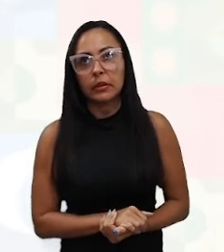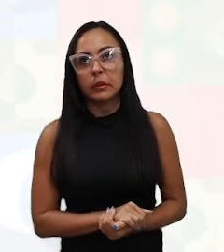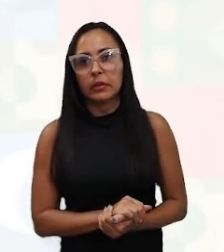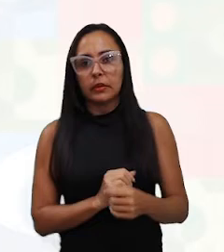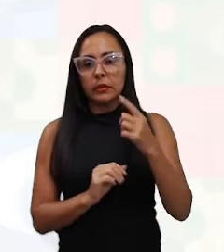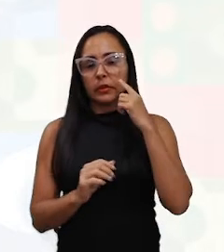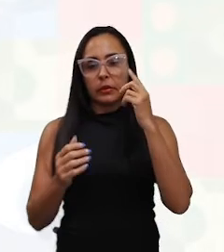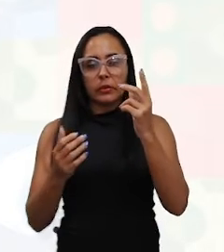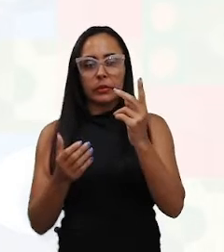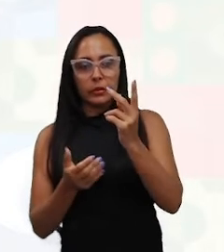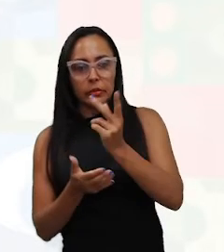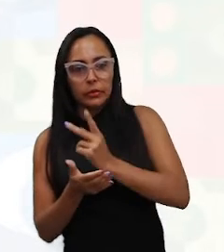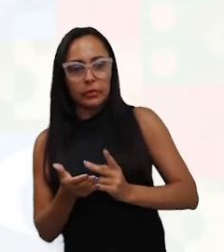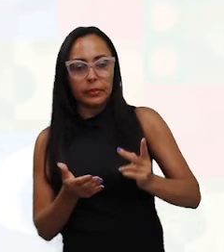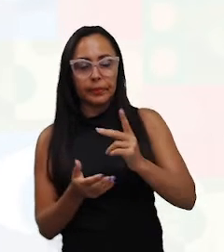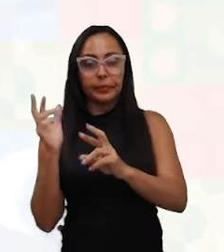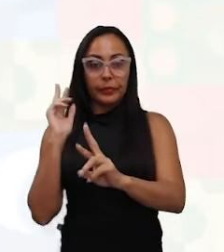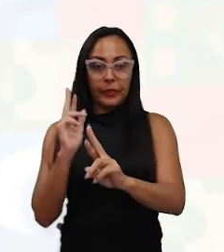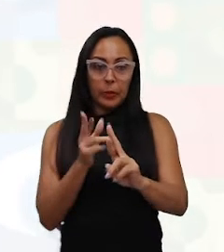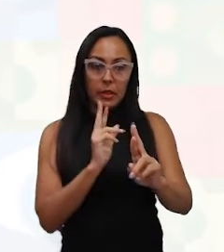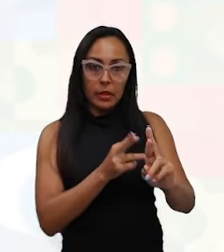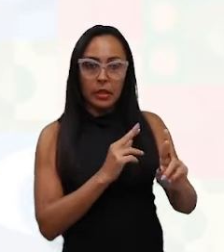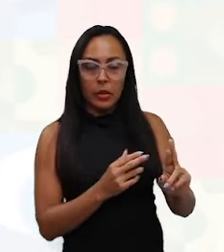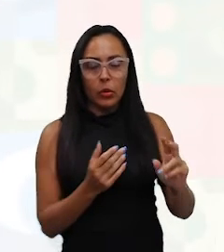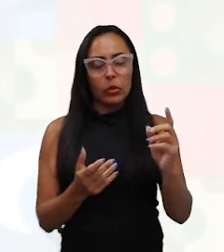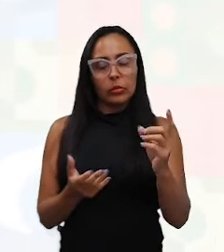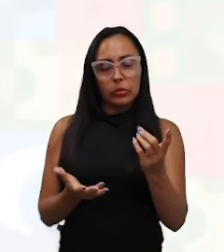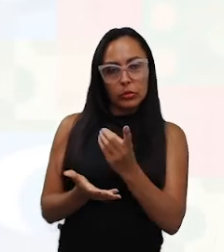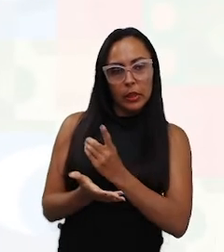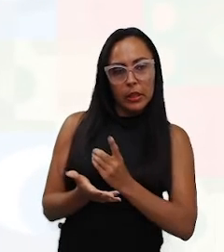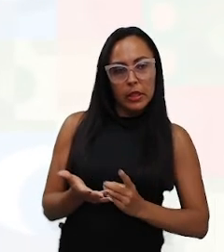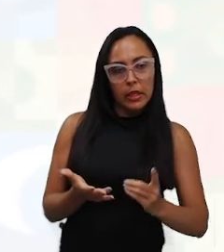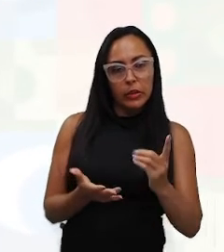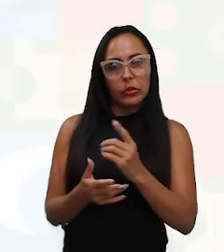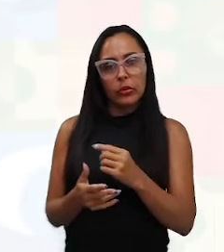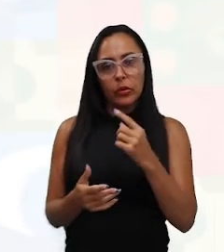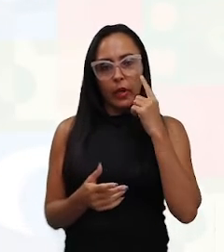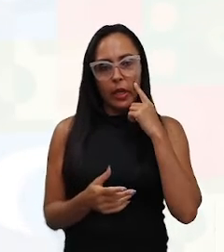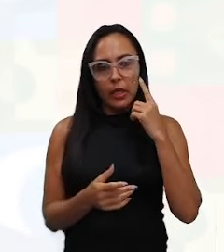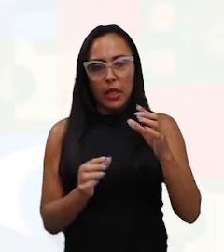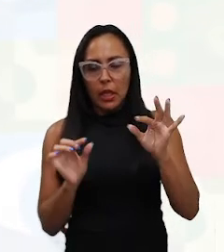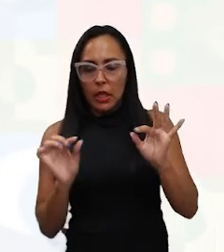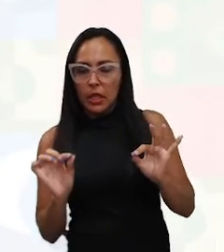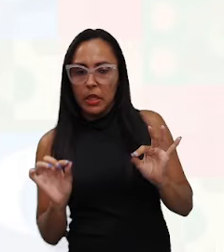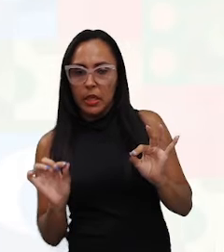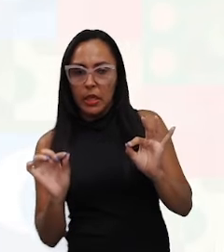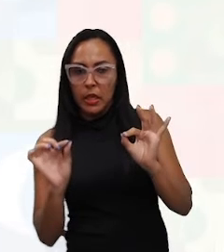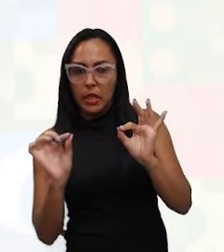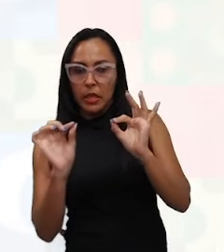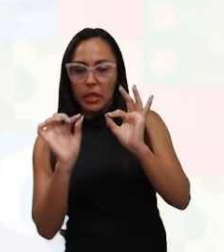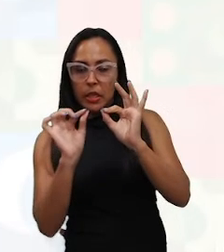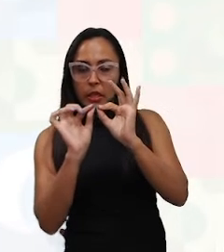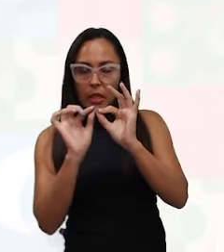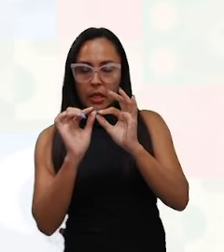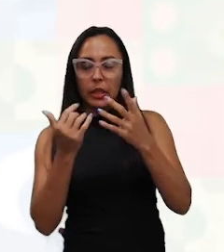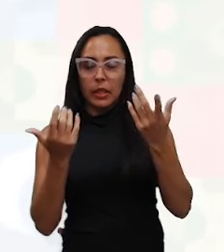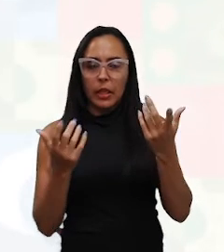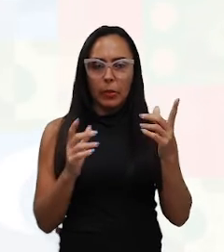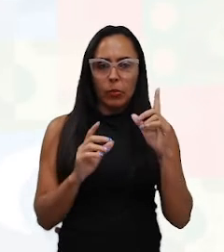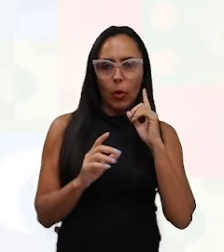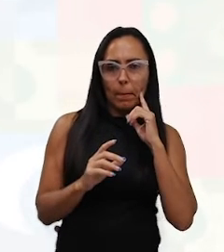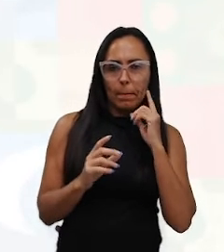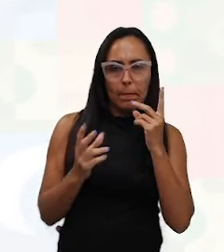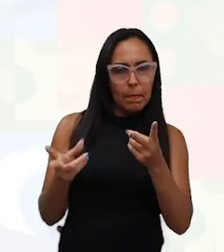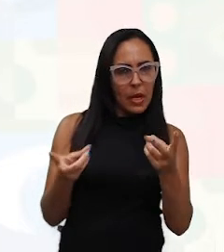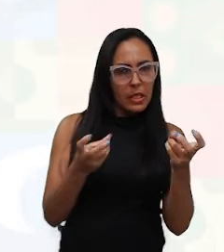imagens, né, na hora da representação do desenho, vai ter linhas que vão converger para esse ponto para dar essa sensação